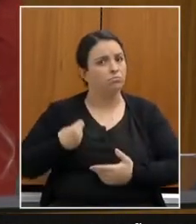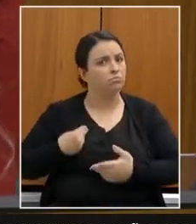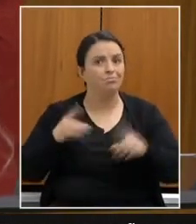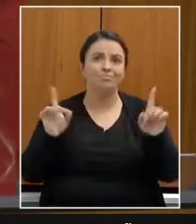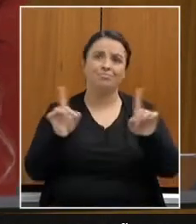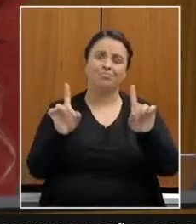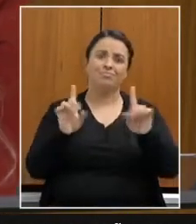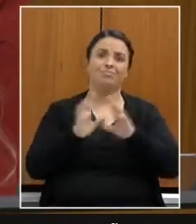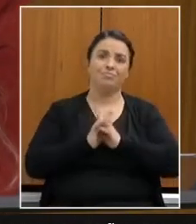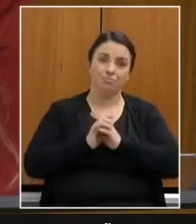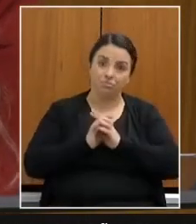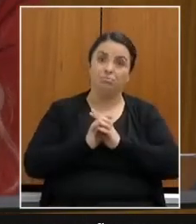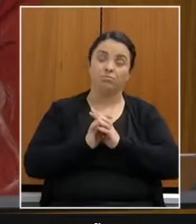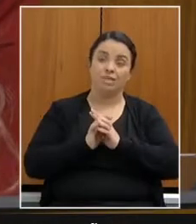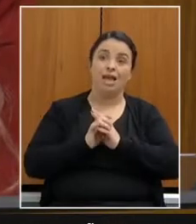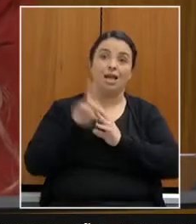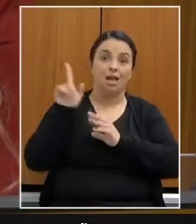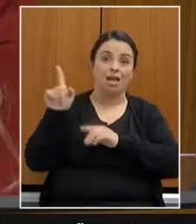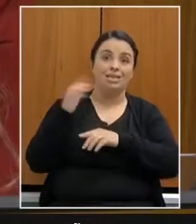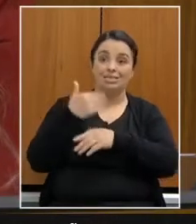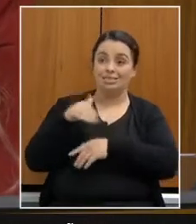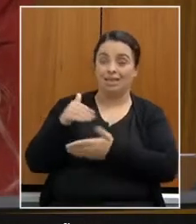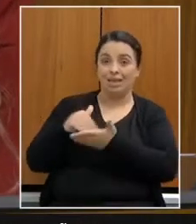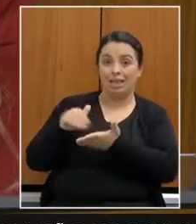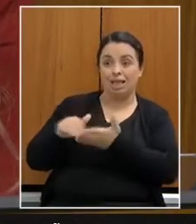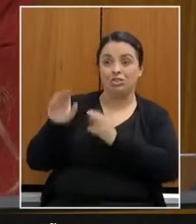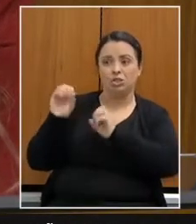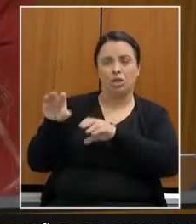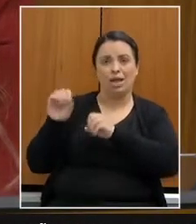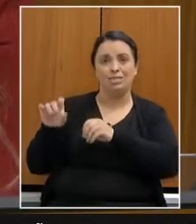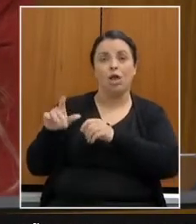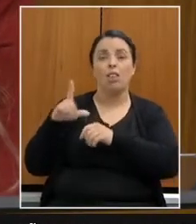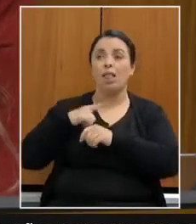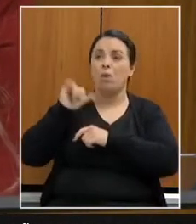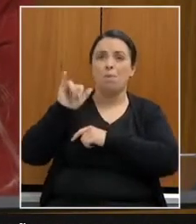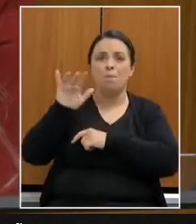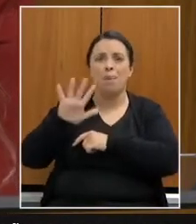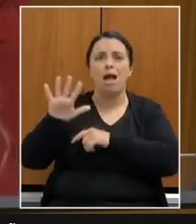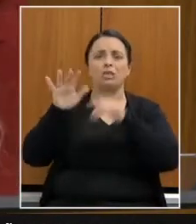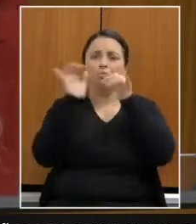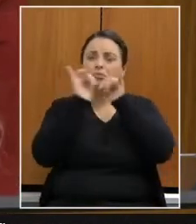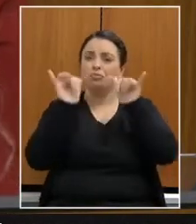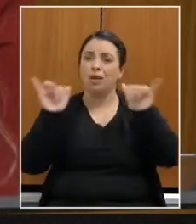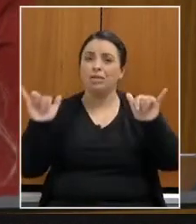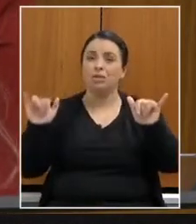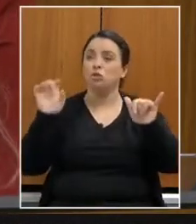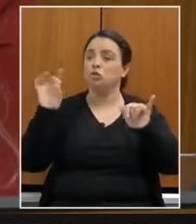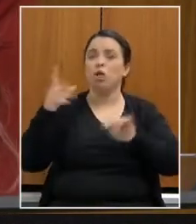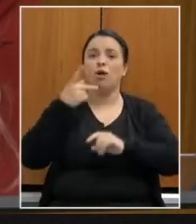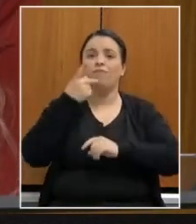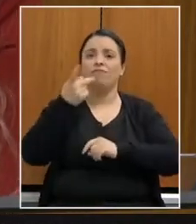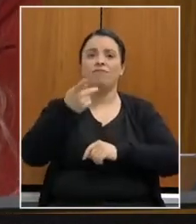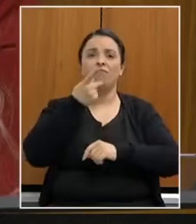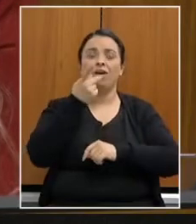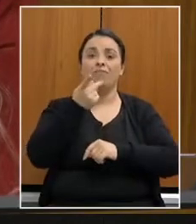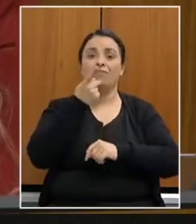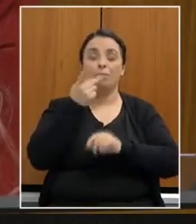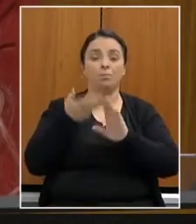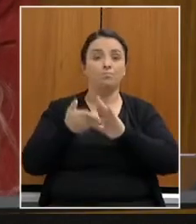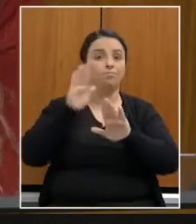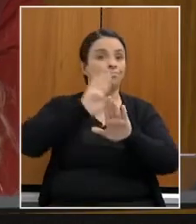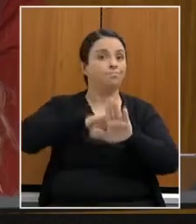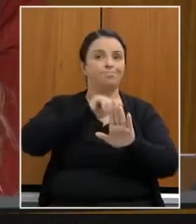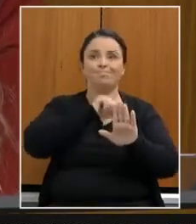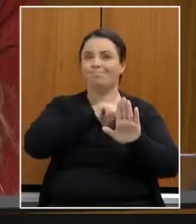uma identidade e um discurso você conversa com as pessoas sem tapete vermelho e sem câmera as pessoas falam a verdade